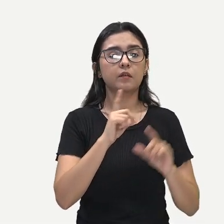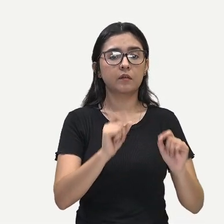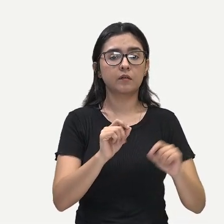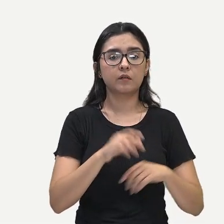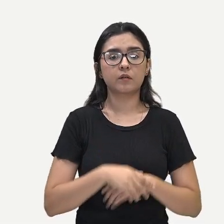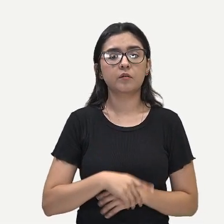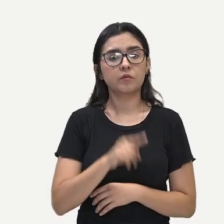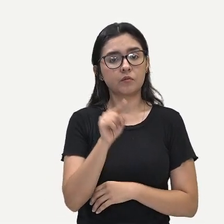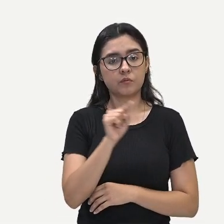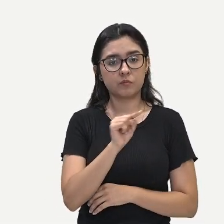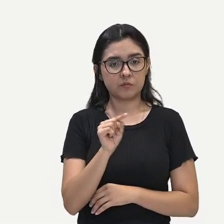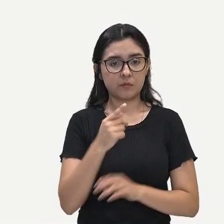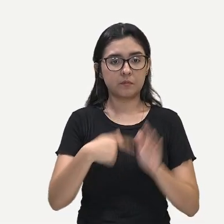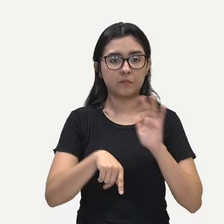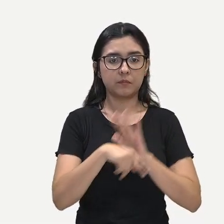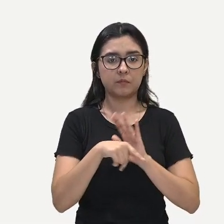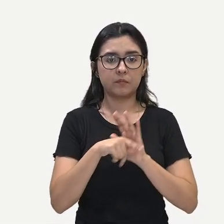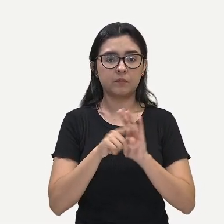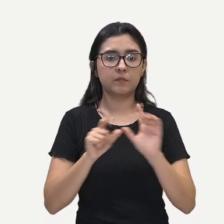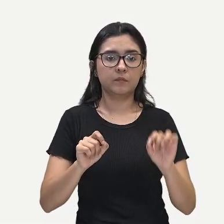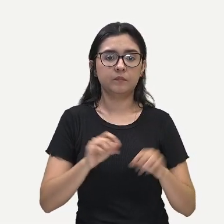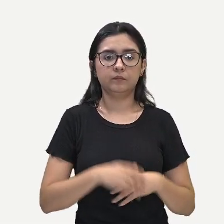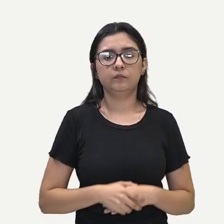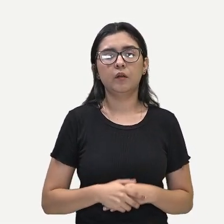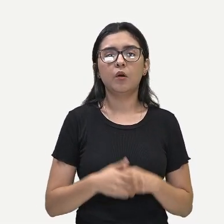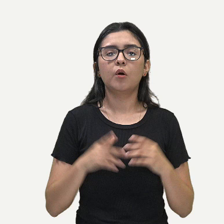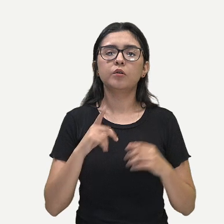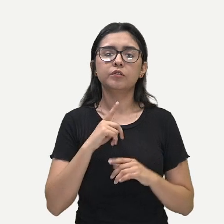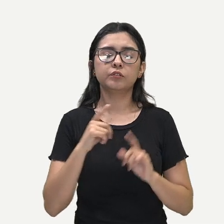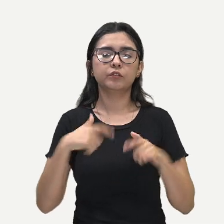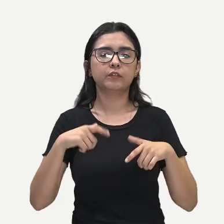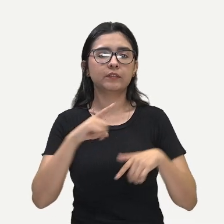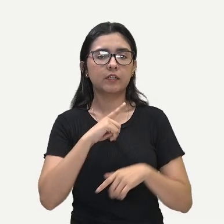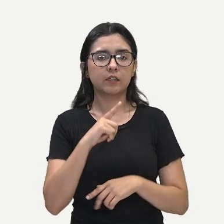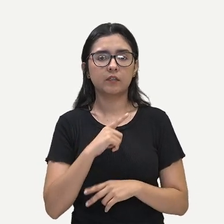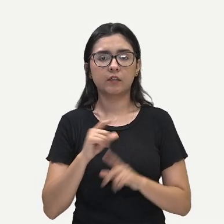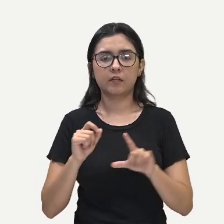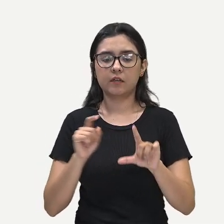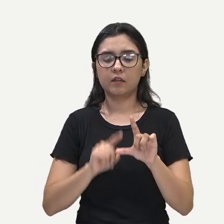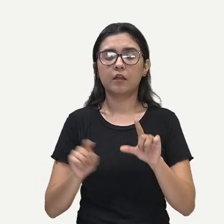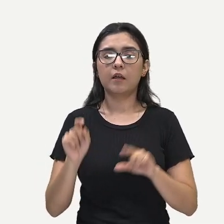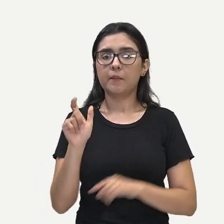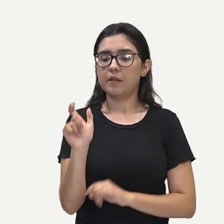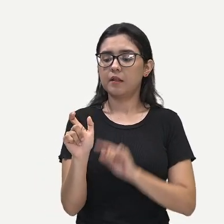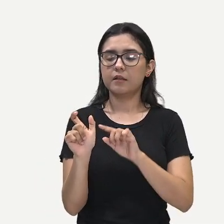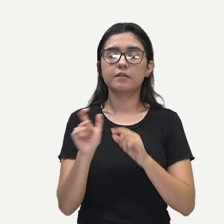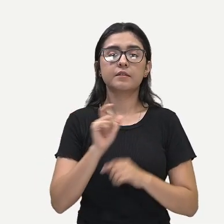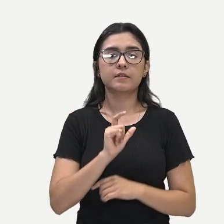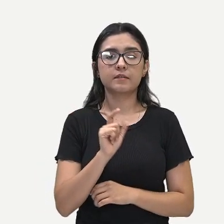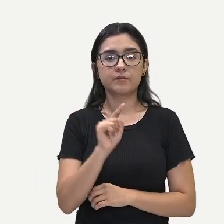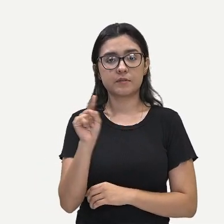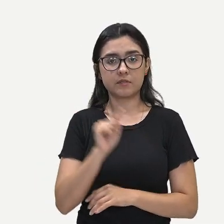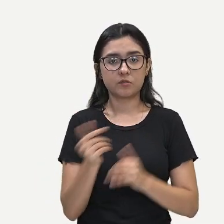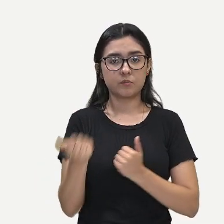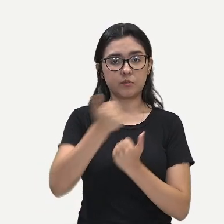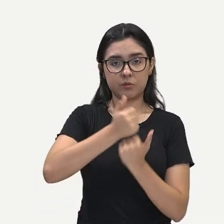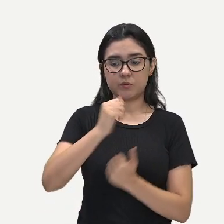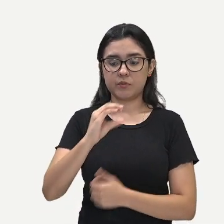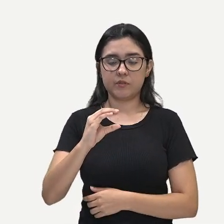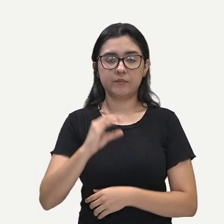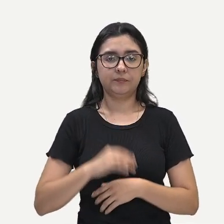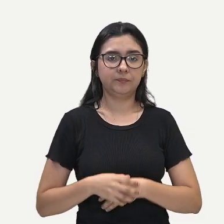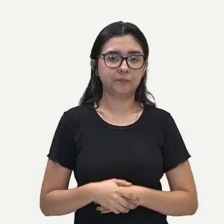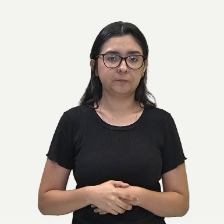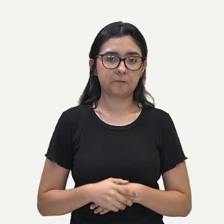Z. E observem que onde tem o Z do português, aqui nós vamos ter o C, tudo bem?